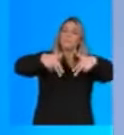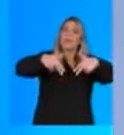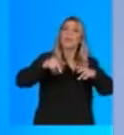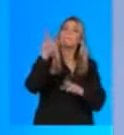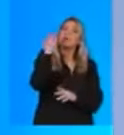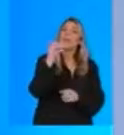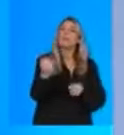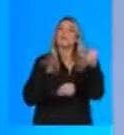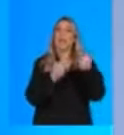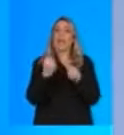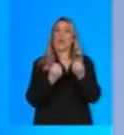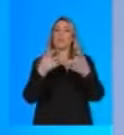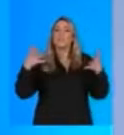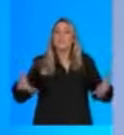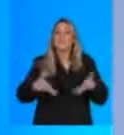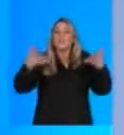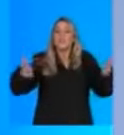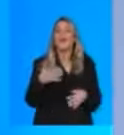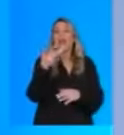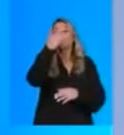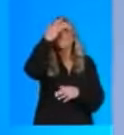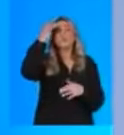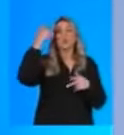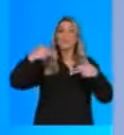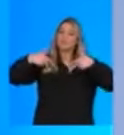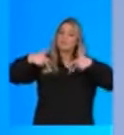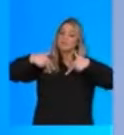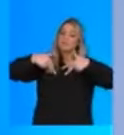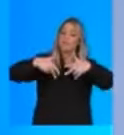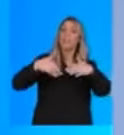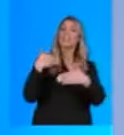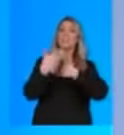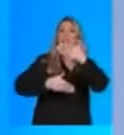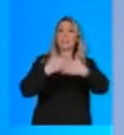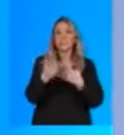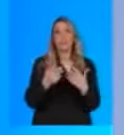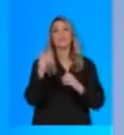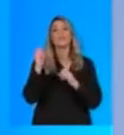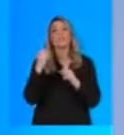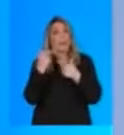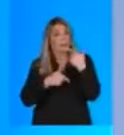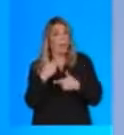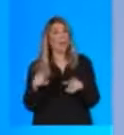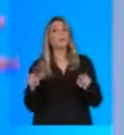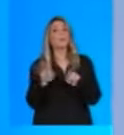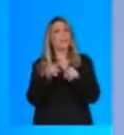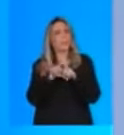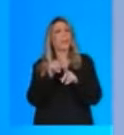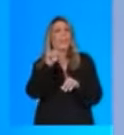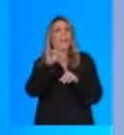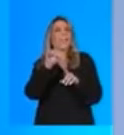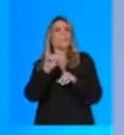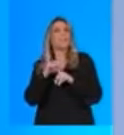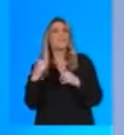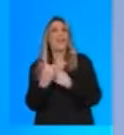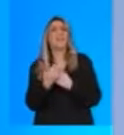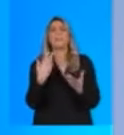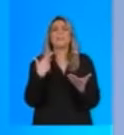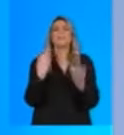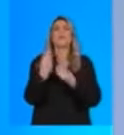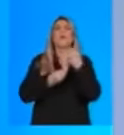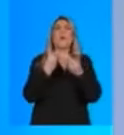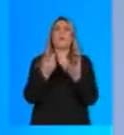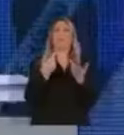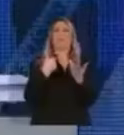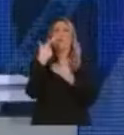isso tem a ver com sustentabilidade geração de emprego também pode ser um emprego sustentável mas precisa explicar e não mudar de um assunto para outro sem responder a